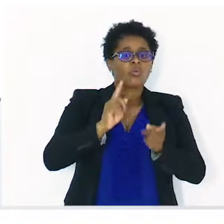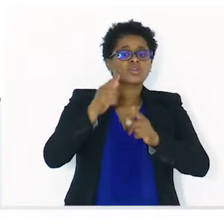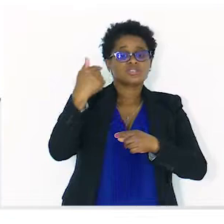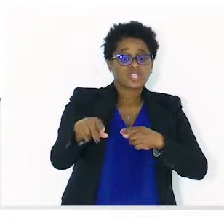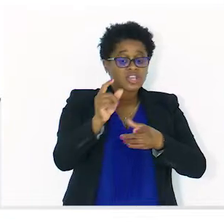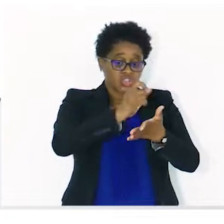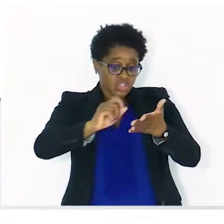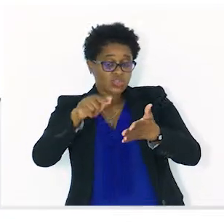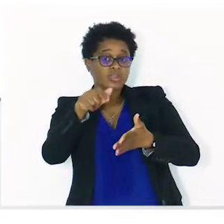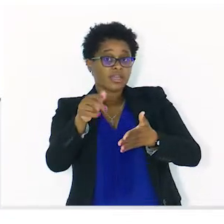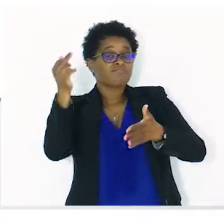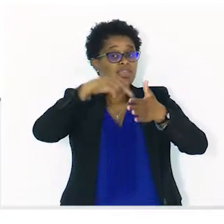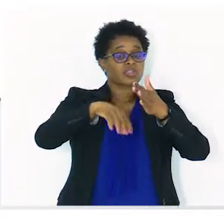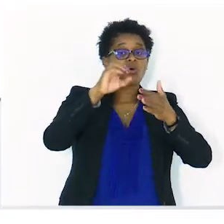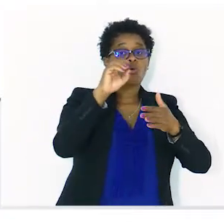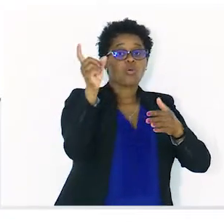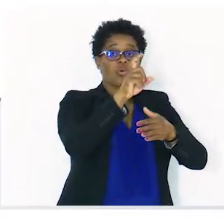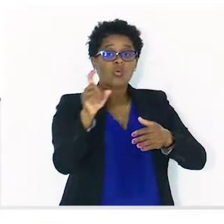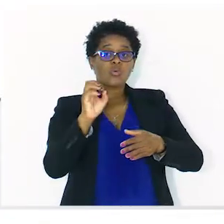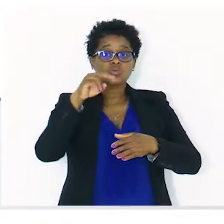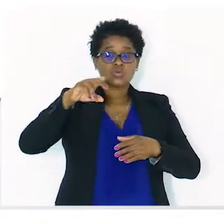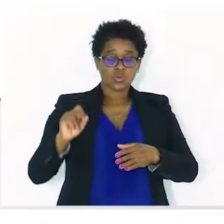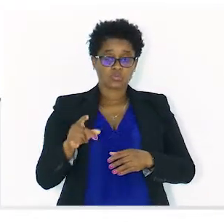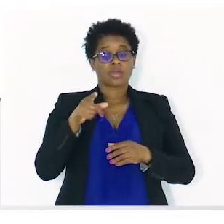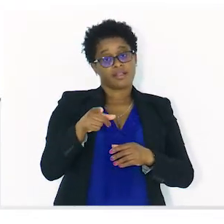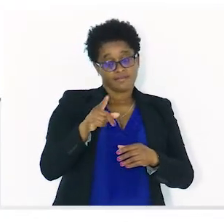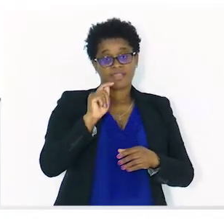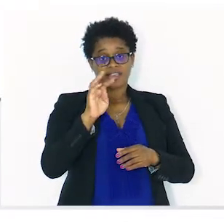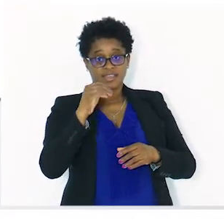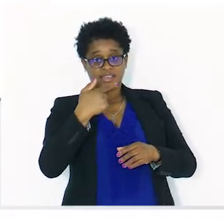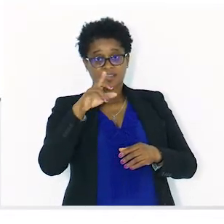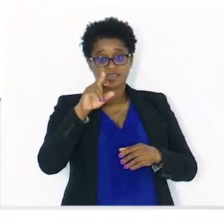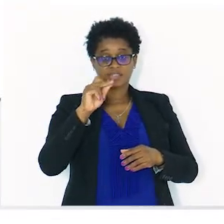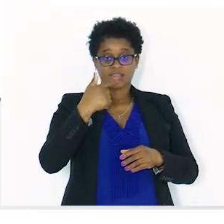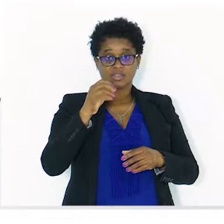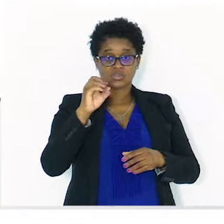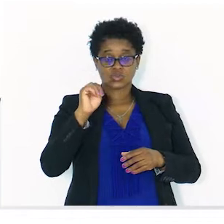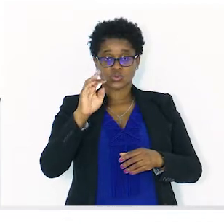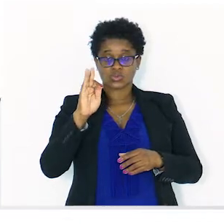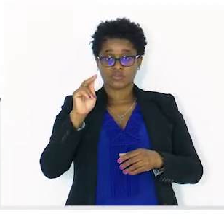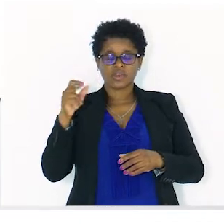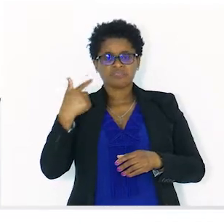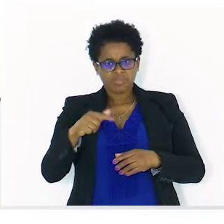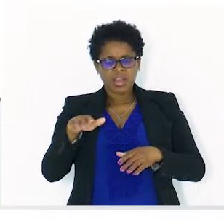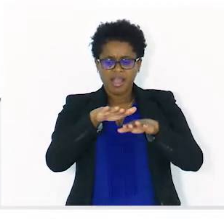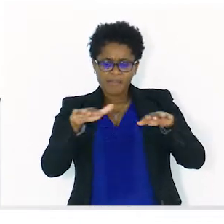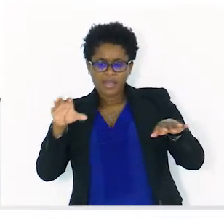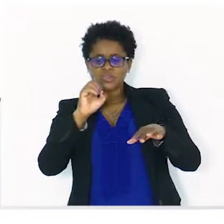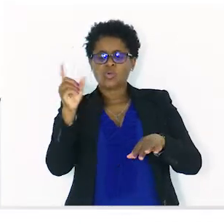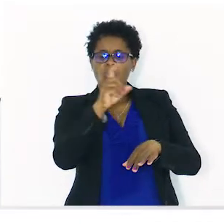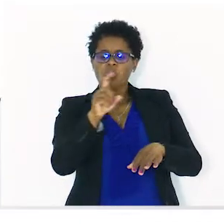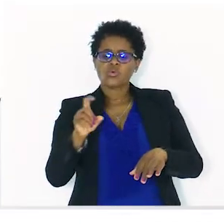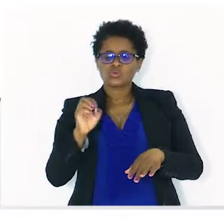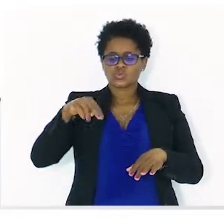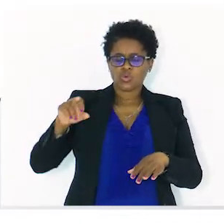dentro, ozono. Ou seja, é na estratosfera que nós encontramos a camada de ozono. Na